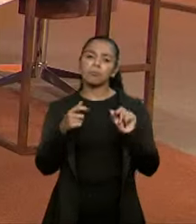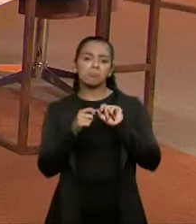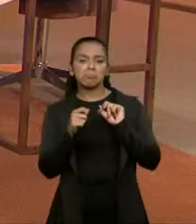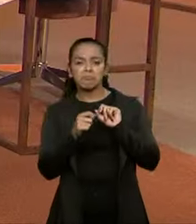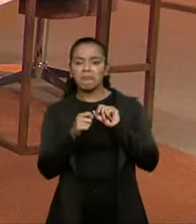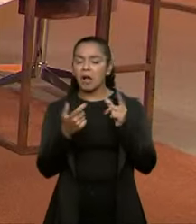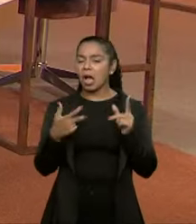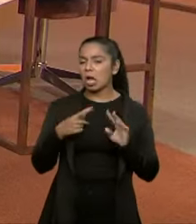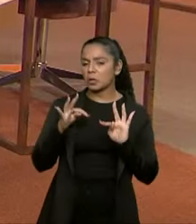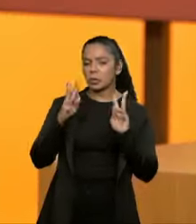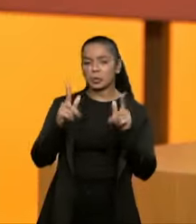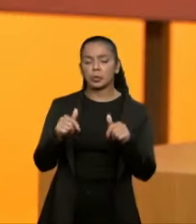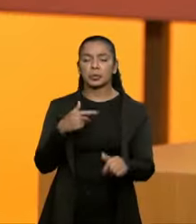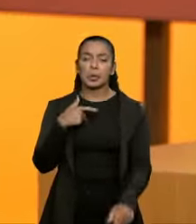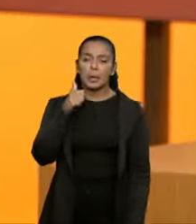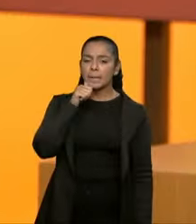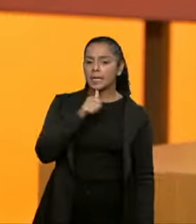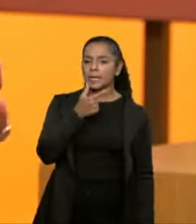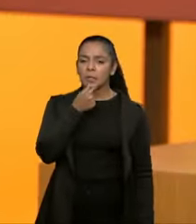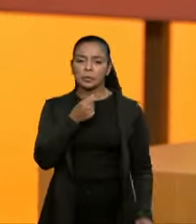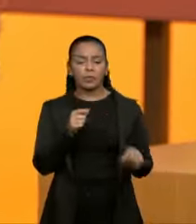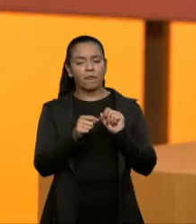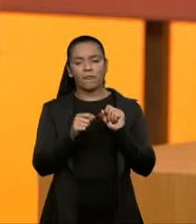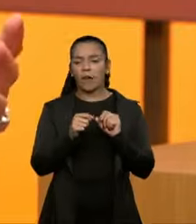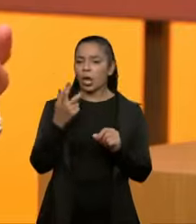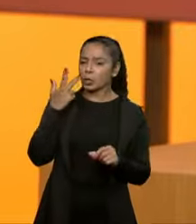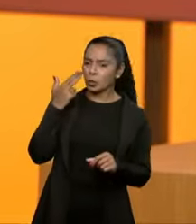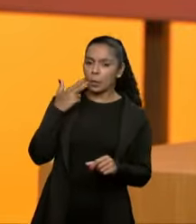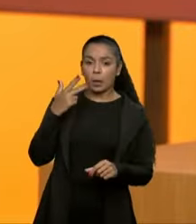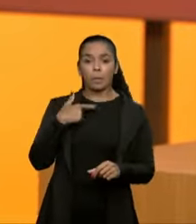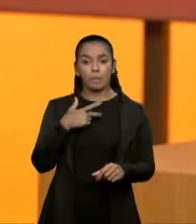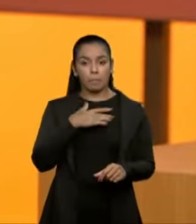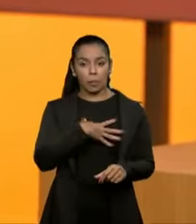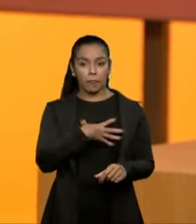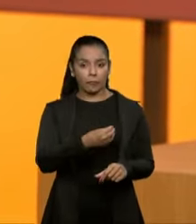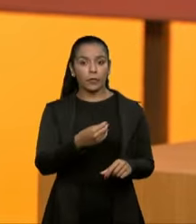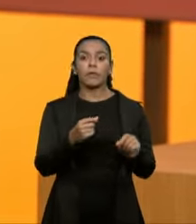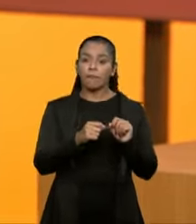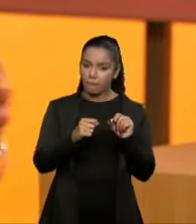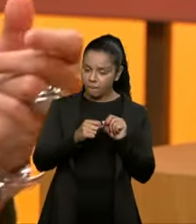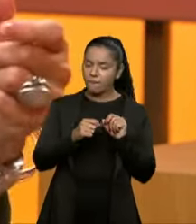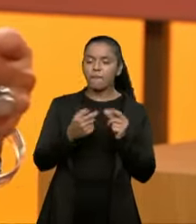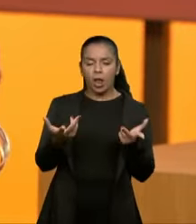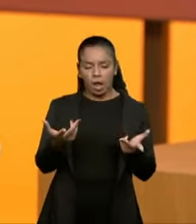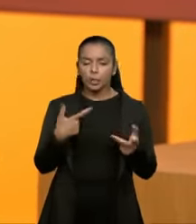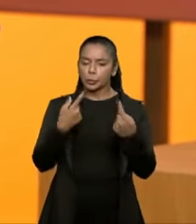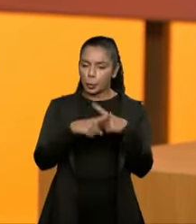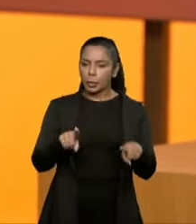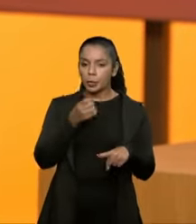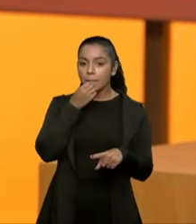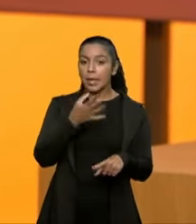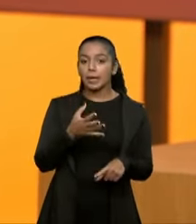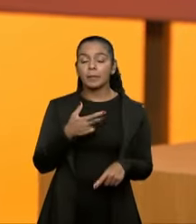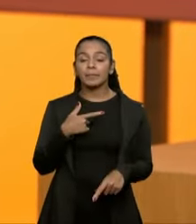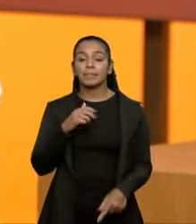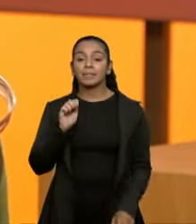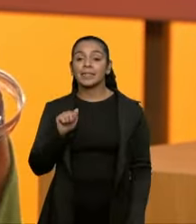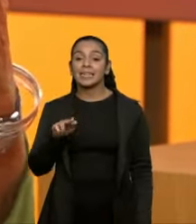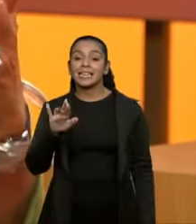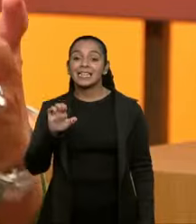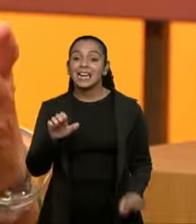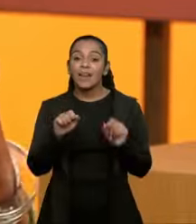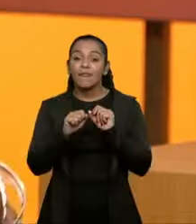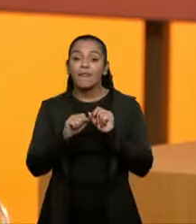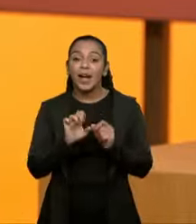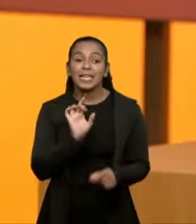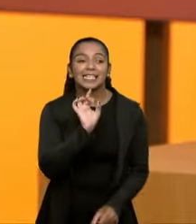sim, né? Meninos, meninas fazem normalmente, eu tenho um filho que faz churrasco muito bom, um gol curte pra caramba. O André faz para você, cada